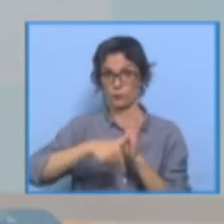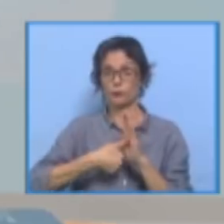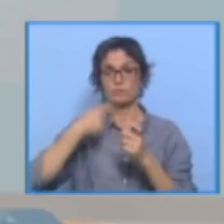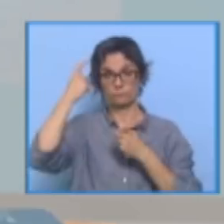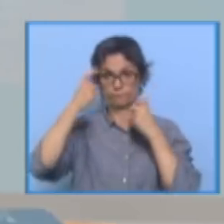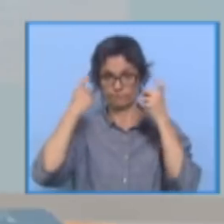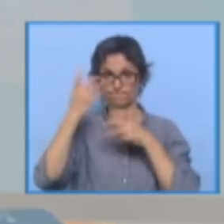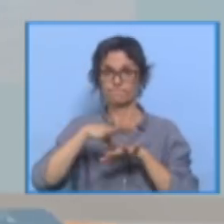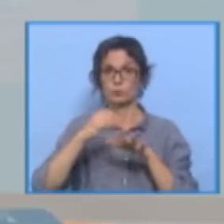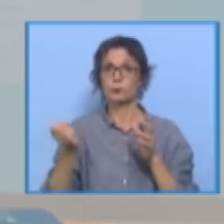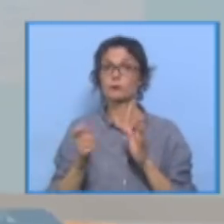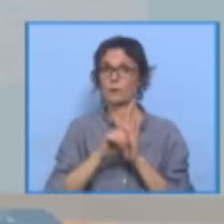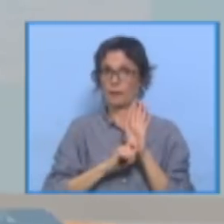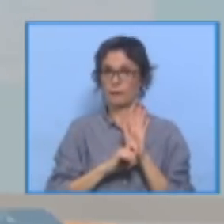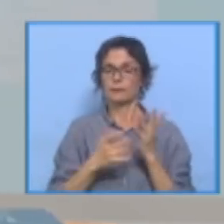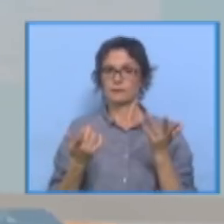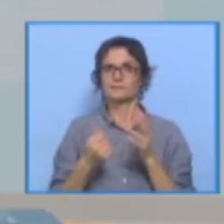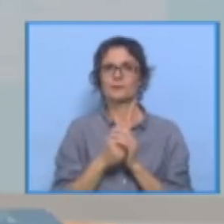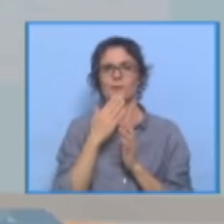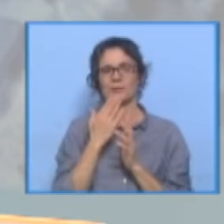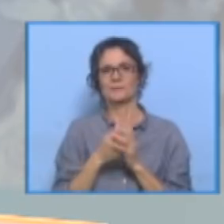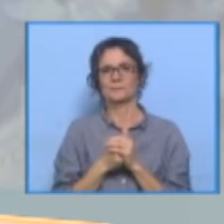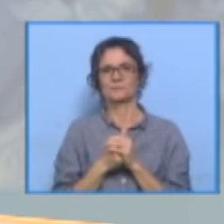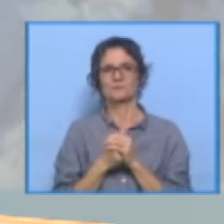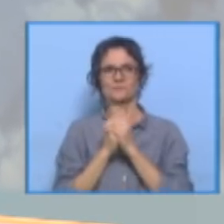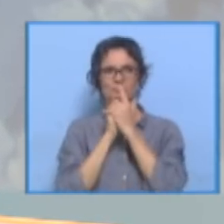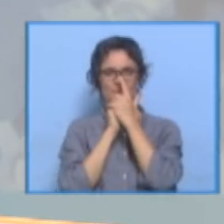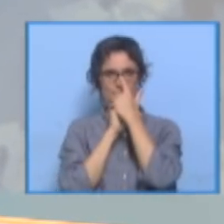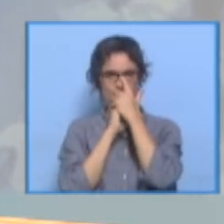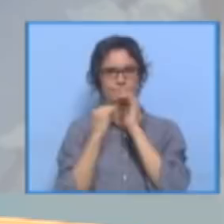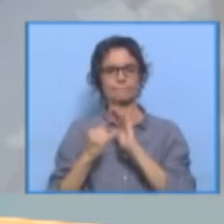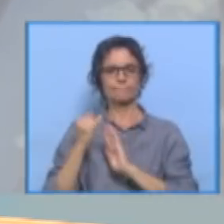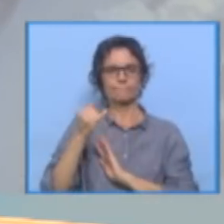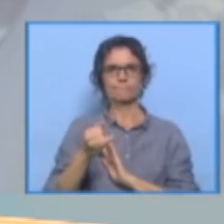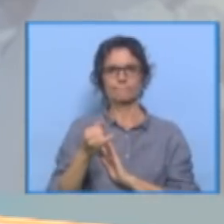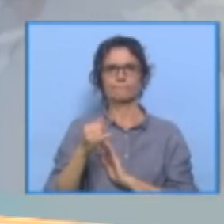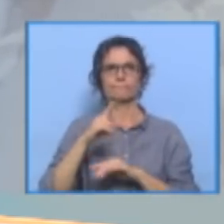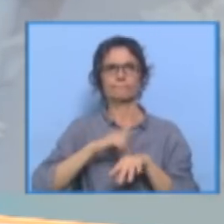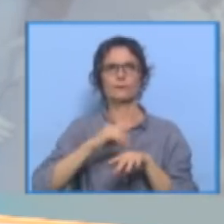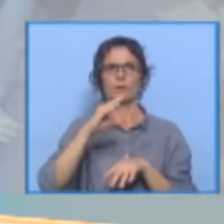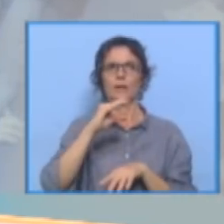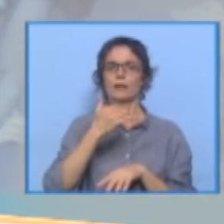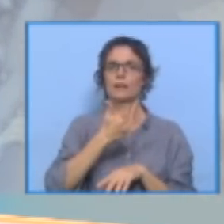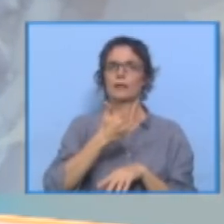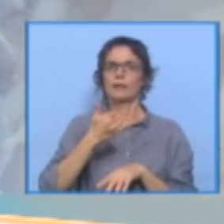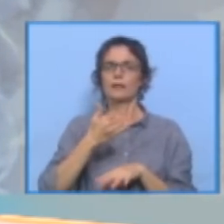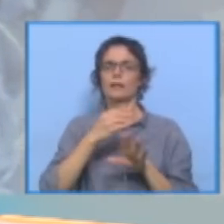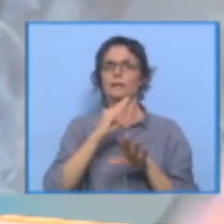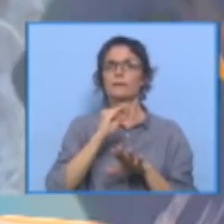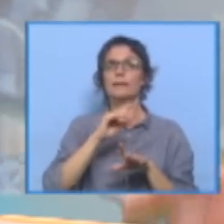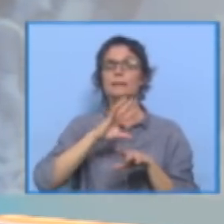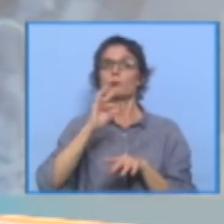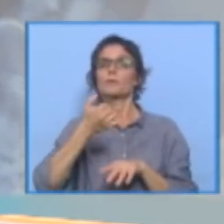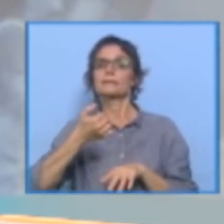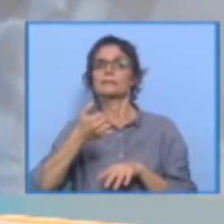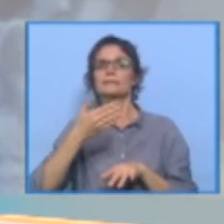reflexão sobre ética médica. Muito obrigado. Bom dia. Mais logo, quando forem 22h45, esperamos por si na Antena